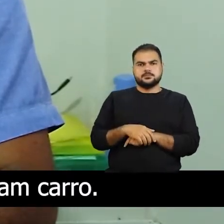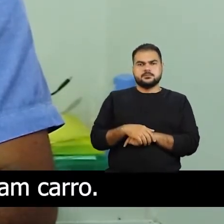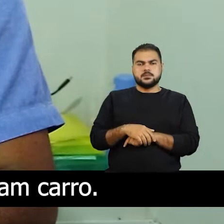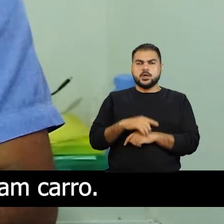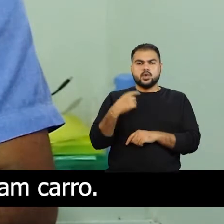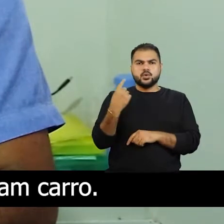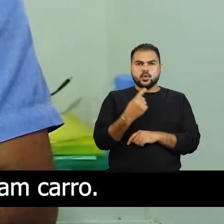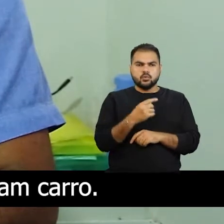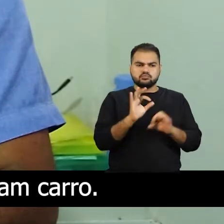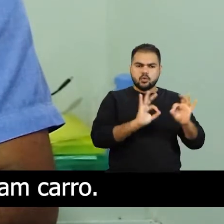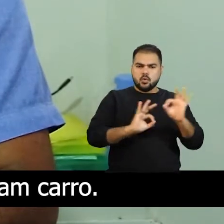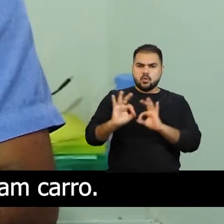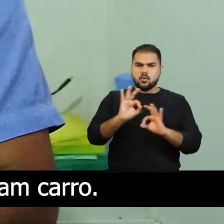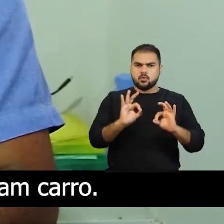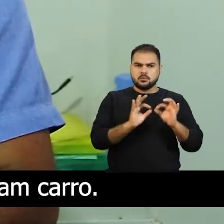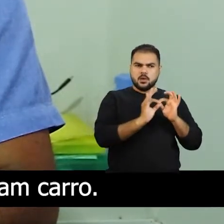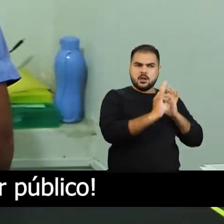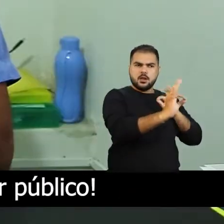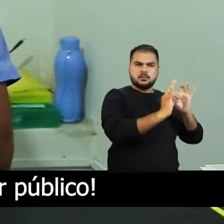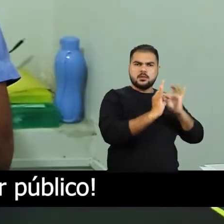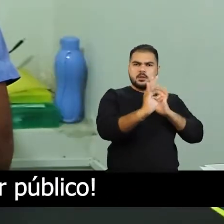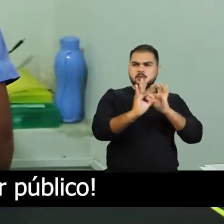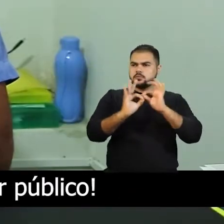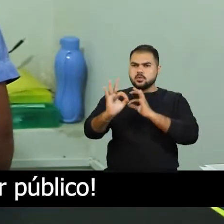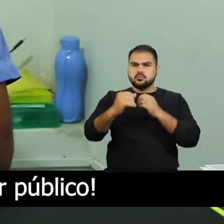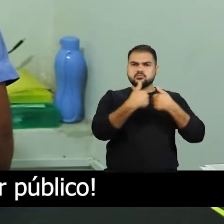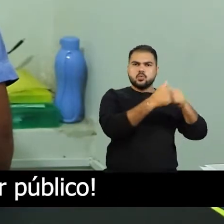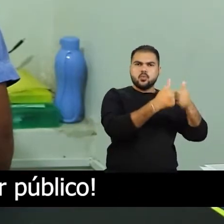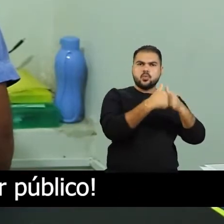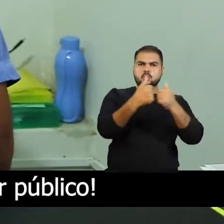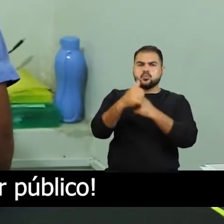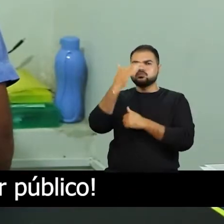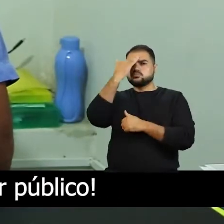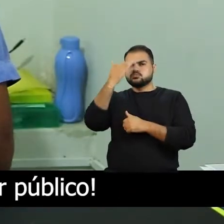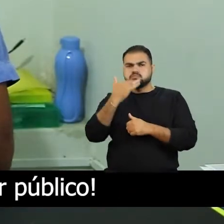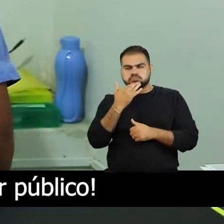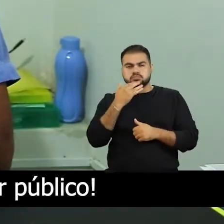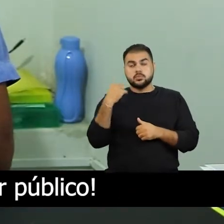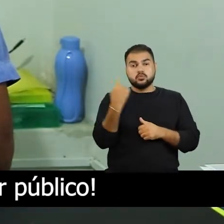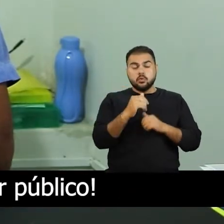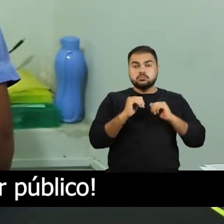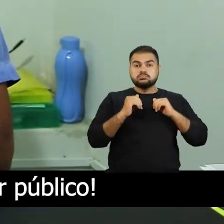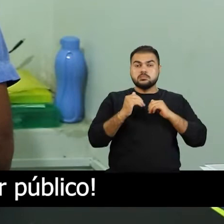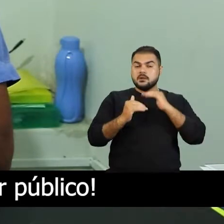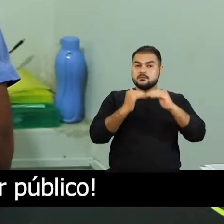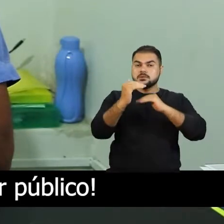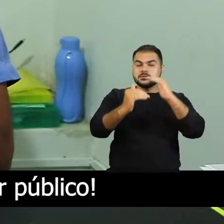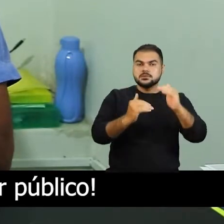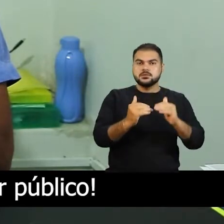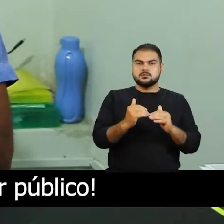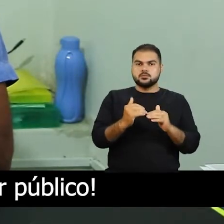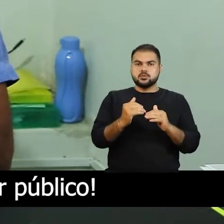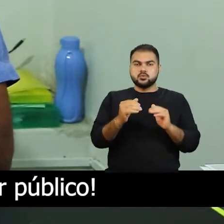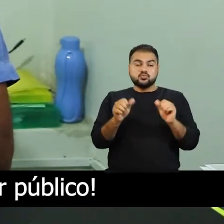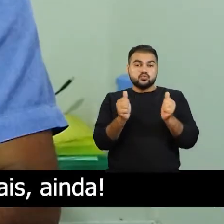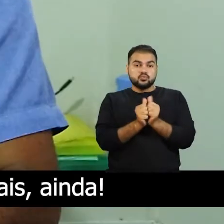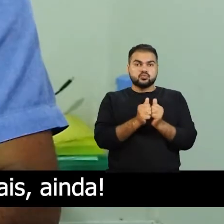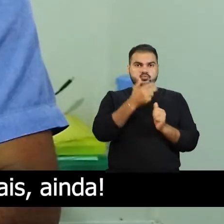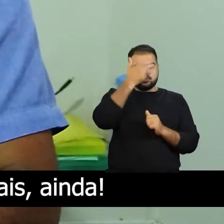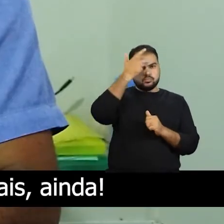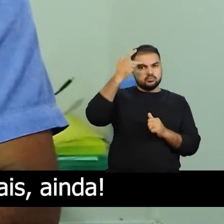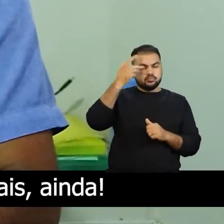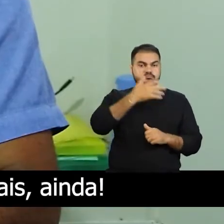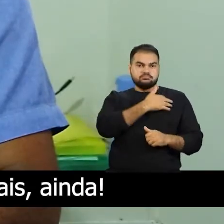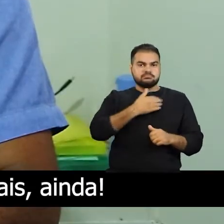carro para bairros que não tinham carro. Então foram muitos avanços com o apoio do poder público. A